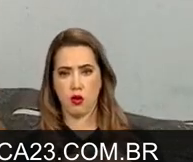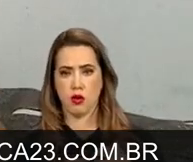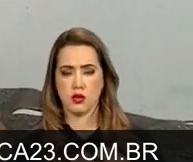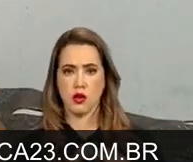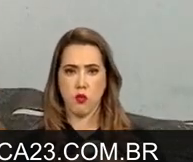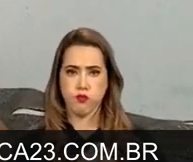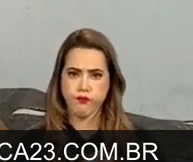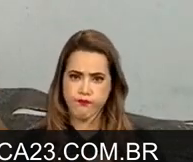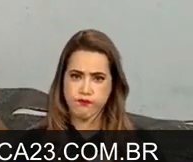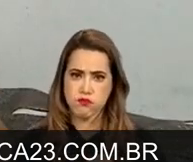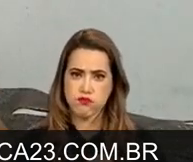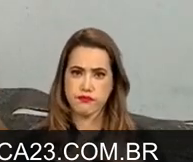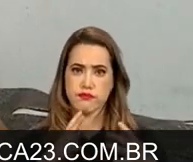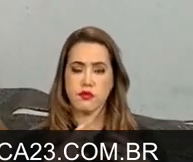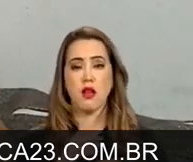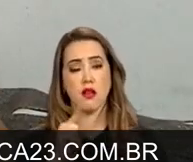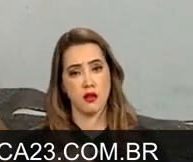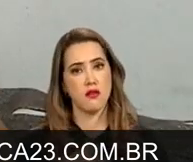não é só